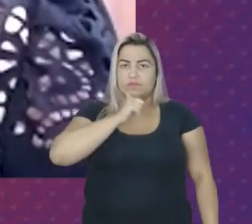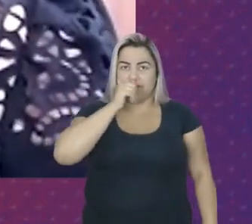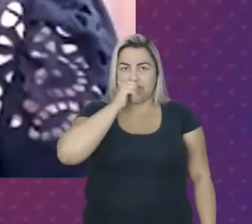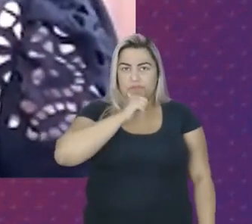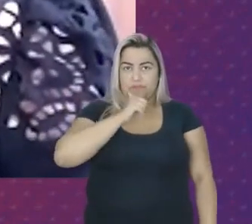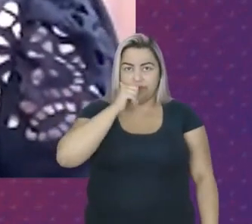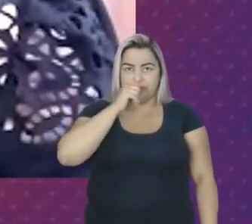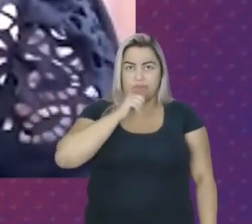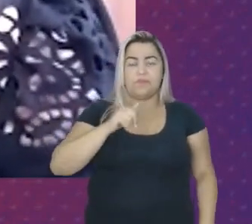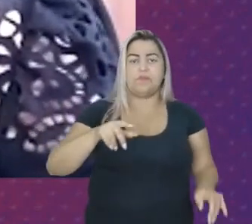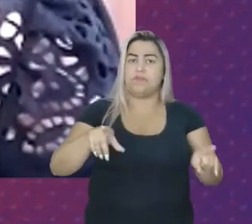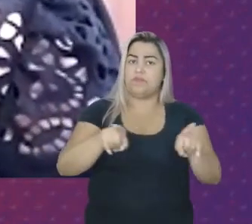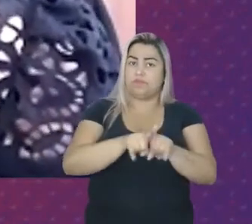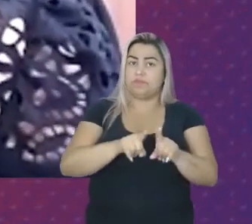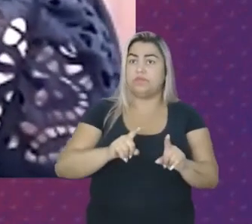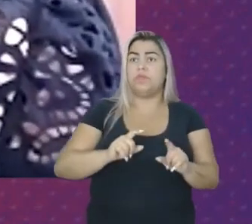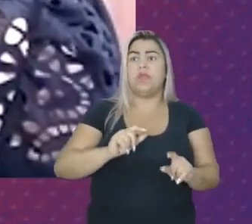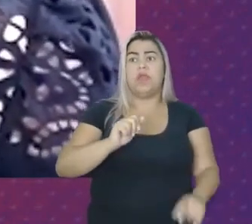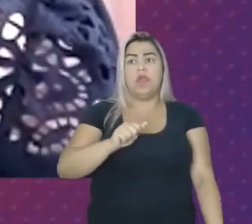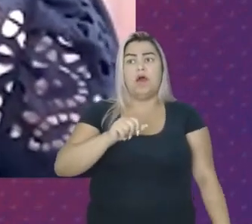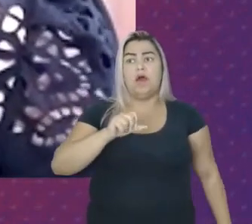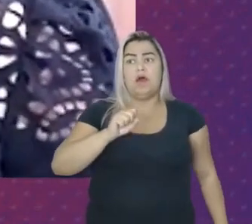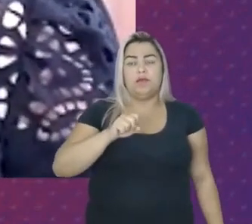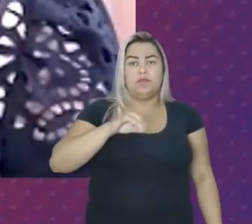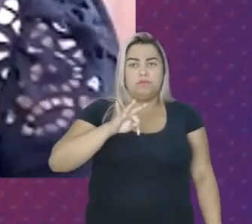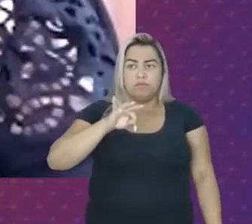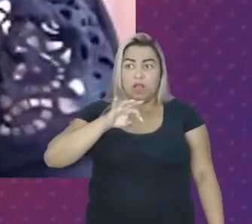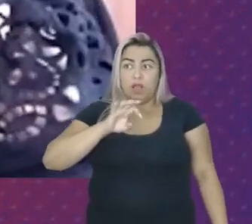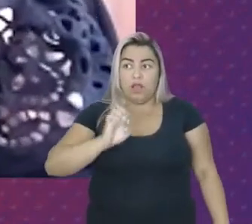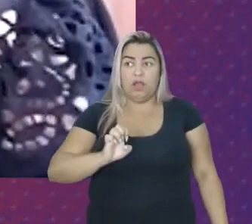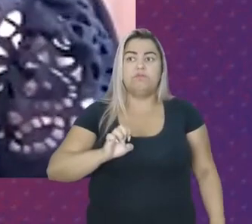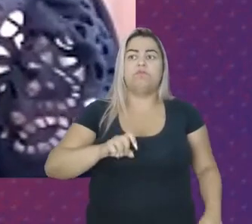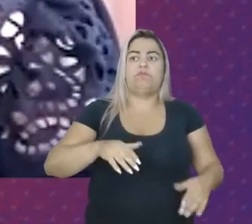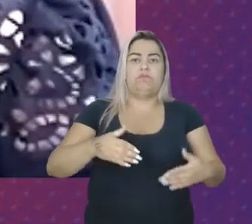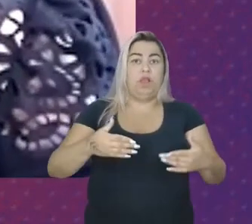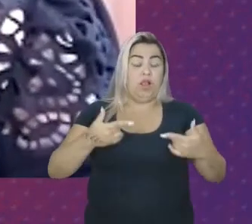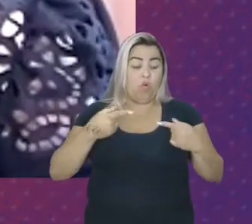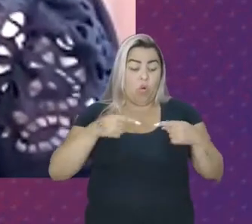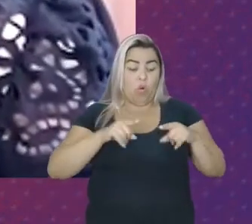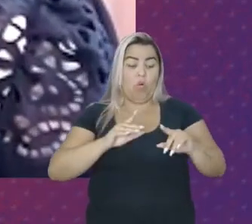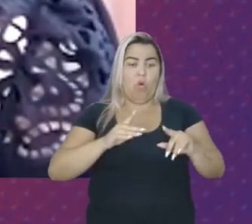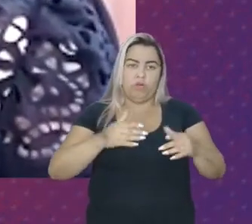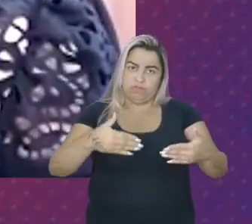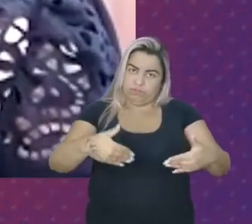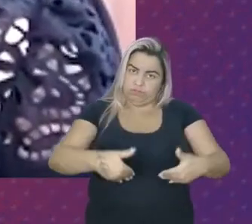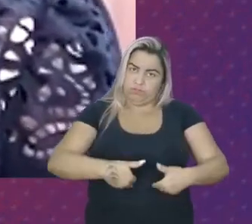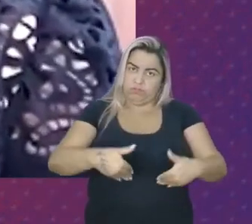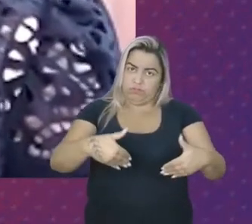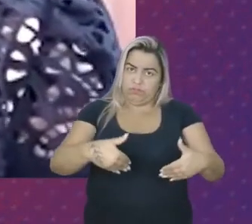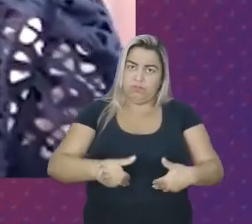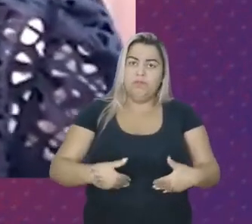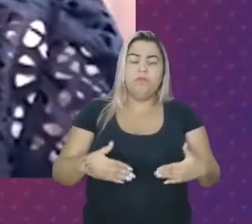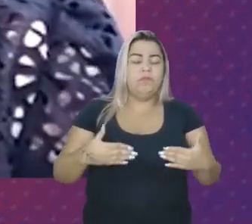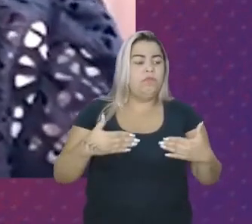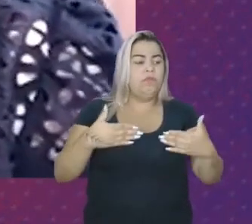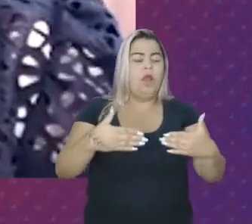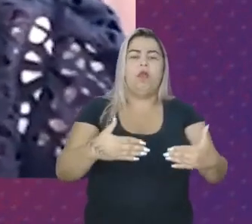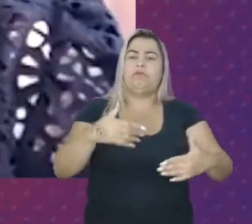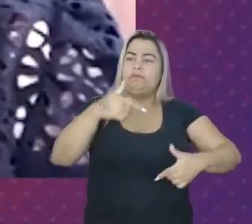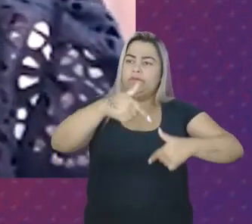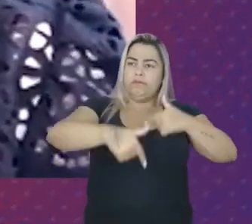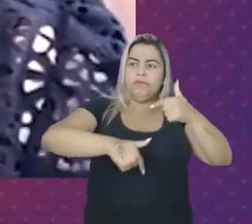Ministério da Assistência Social e Combate à Fome, com a participação do Ministério do Trabalho, é uma que tem